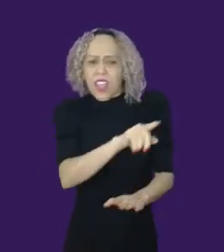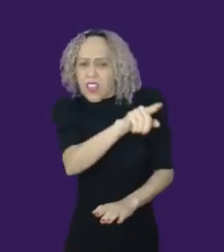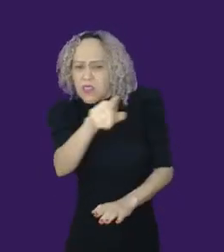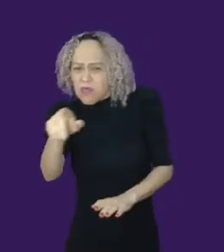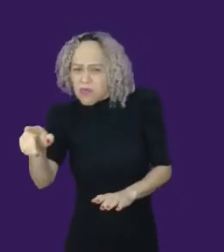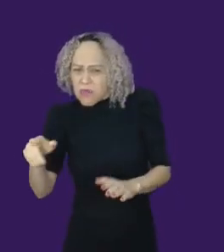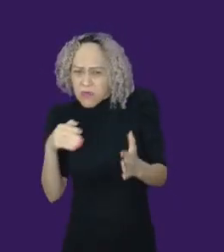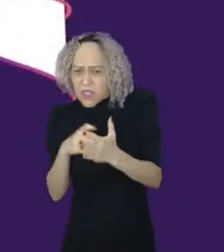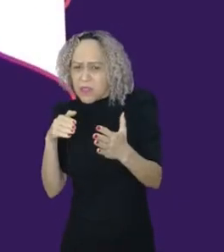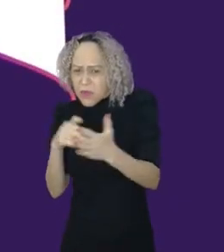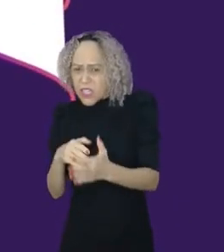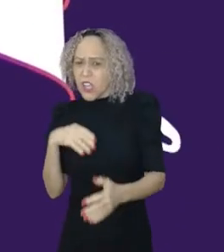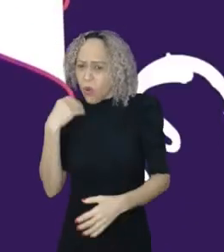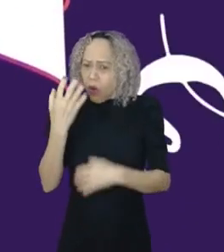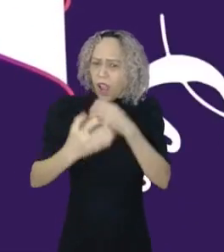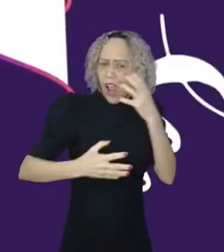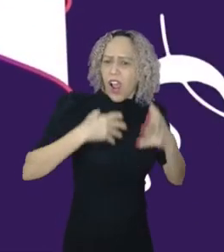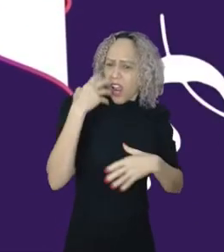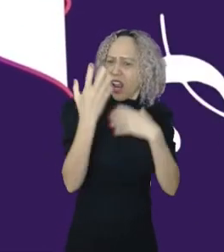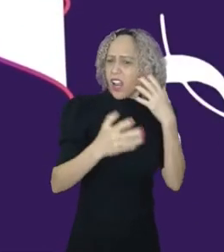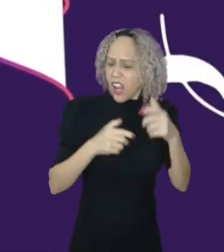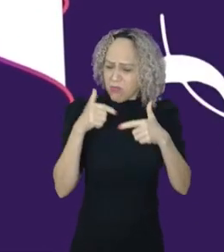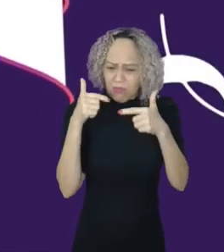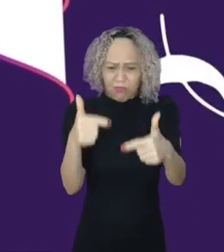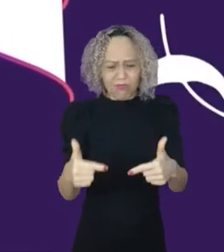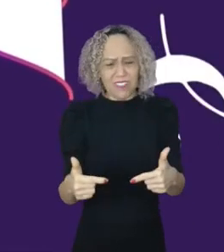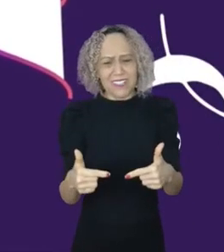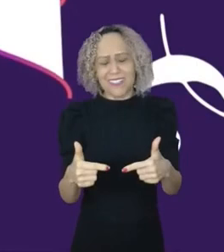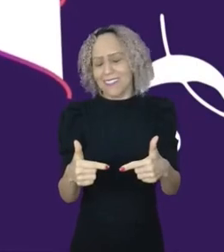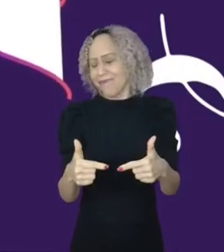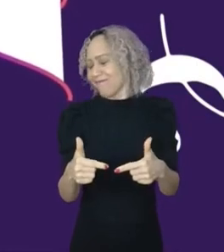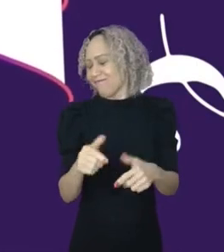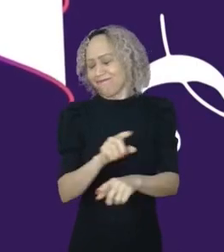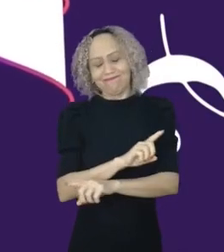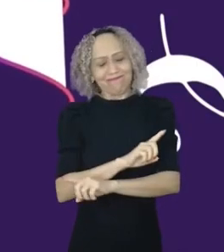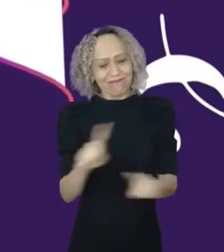Ninguém vai me impedir de cantar e lutar.